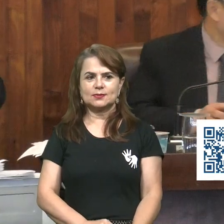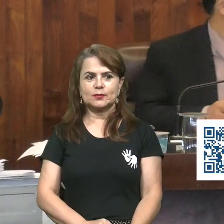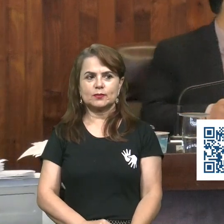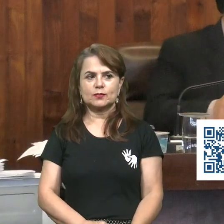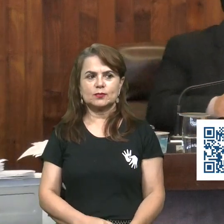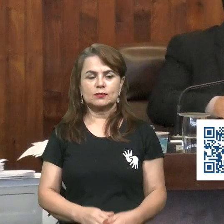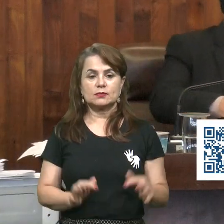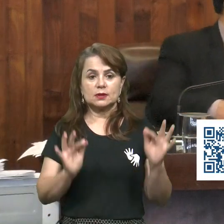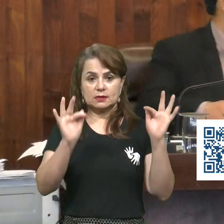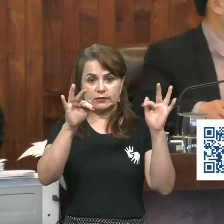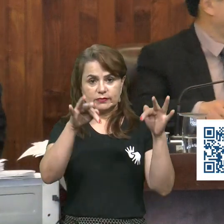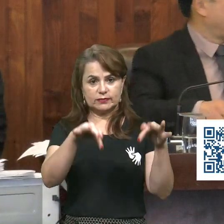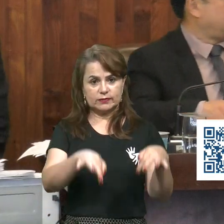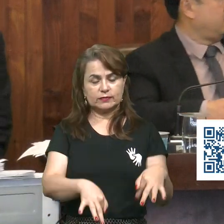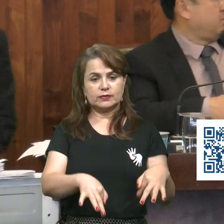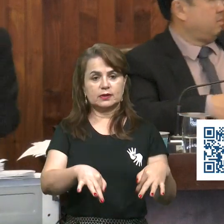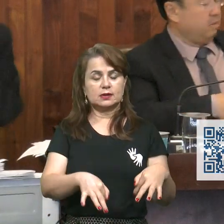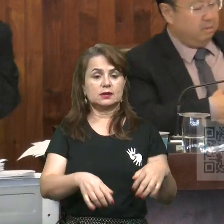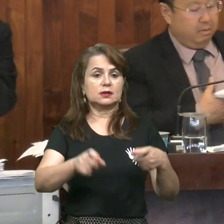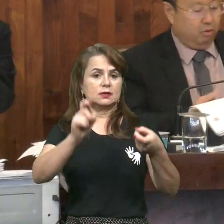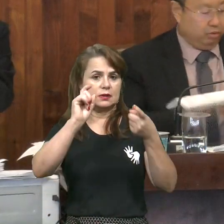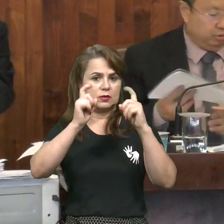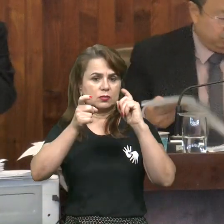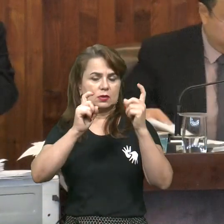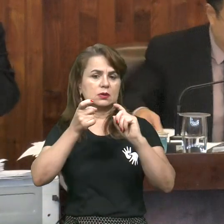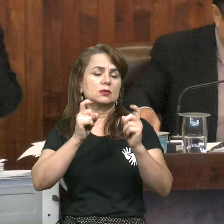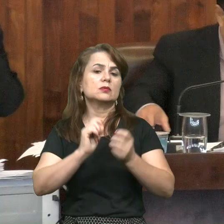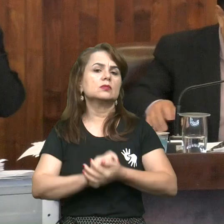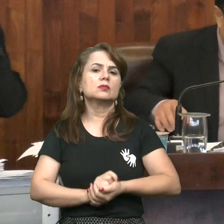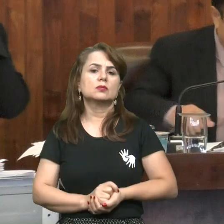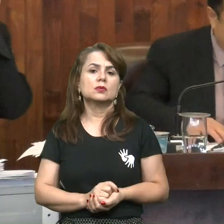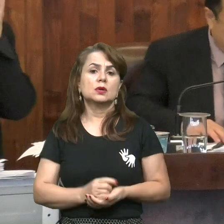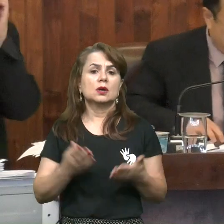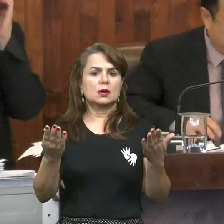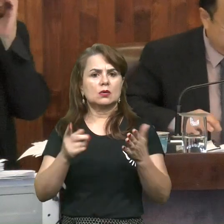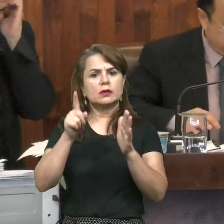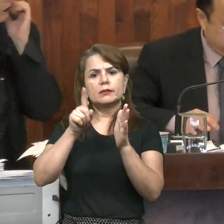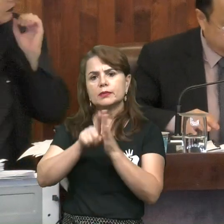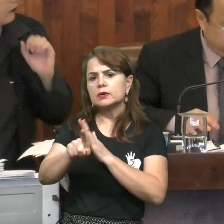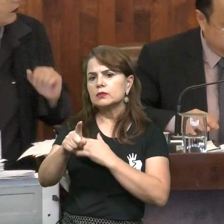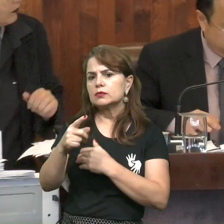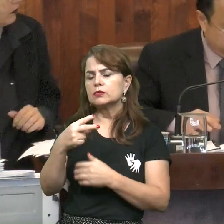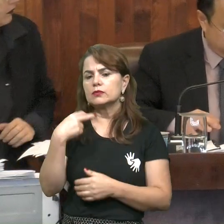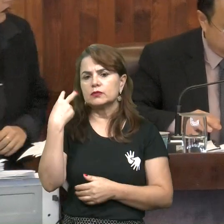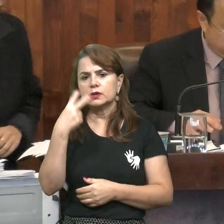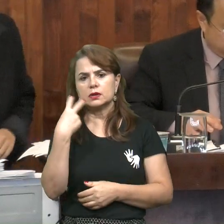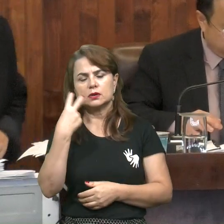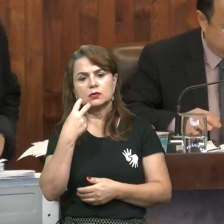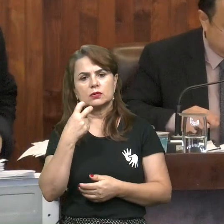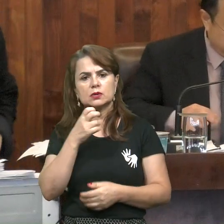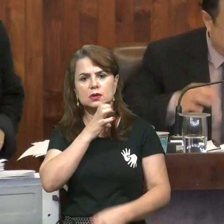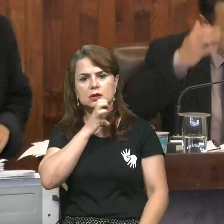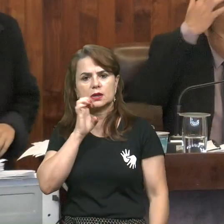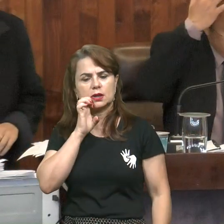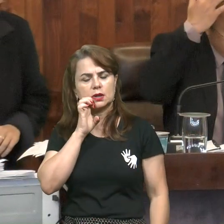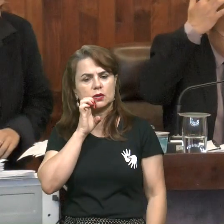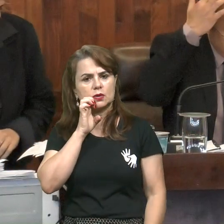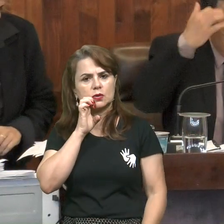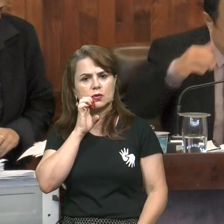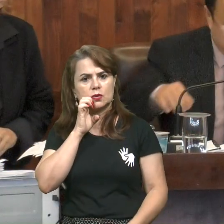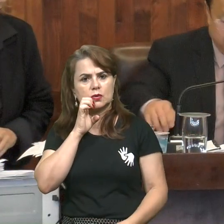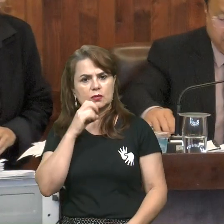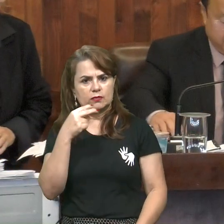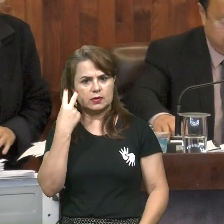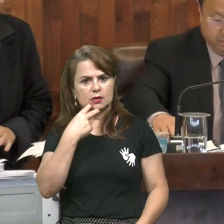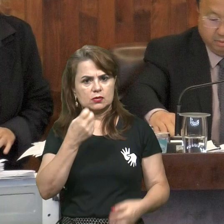Fim do nosso expediente, consulto o primeiro secretário, vereador doutora Léo Jeca, se há